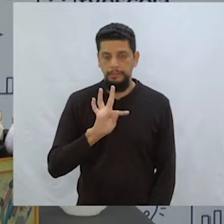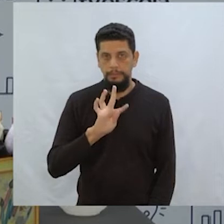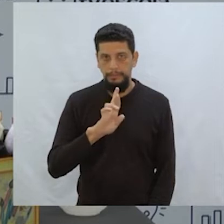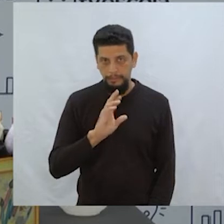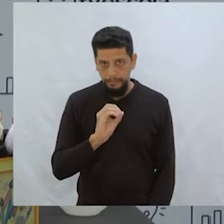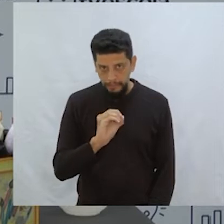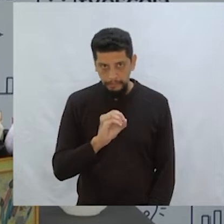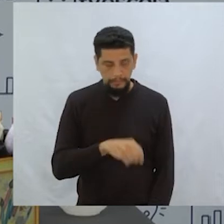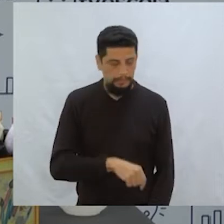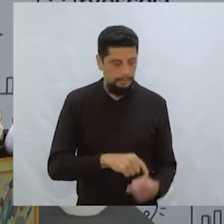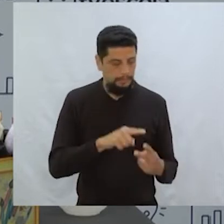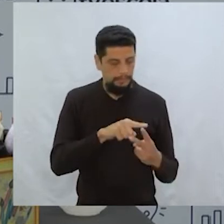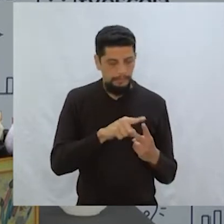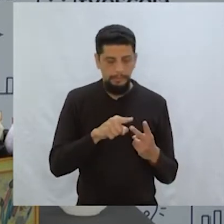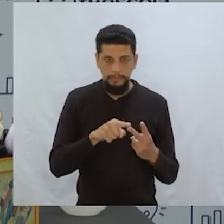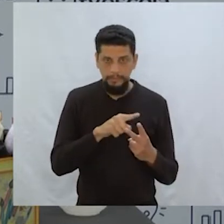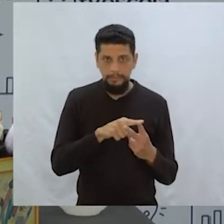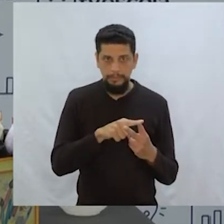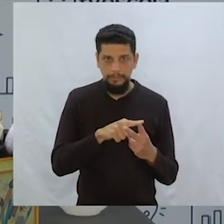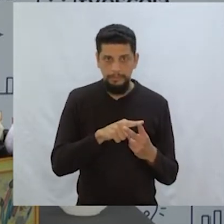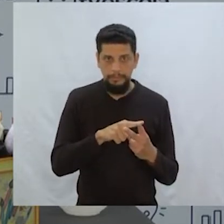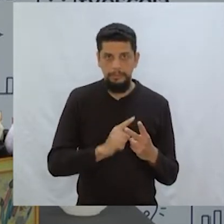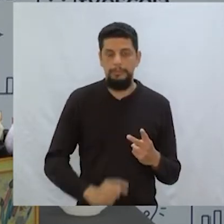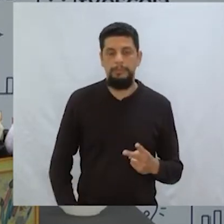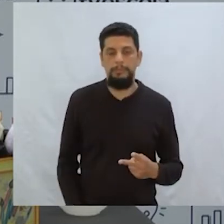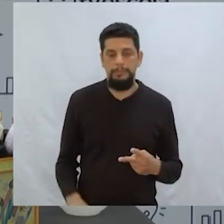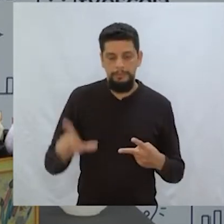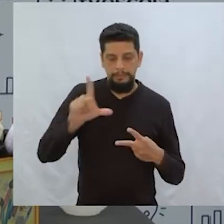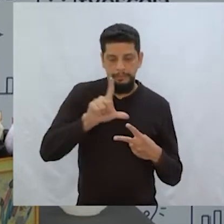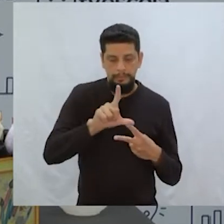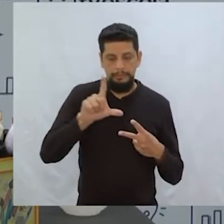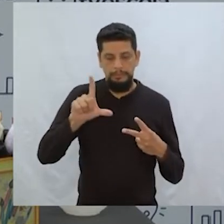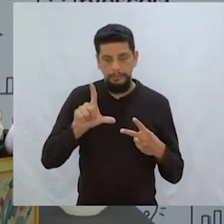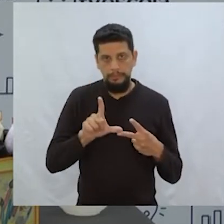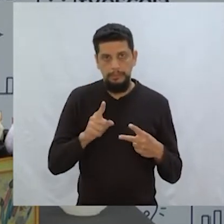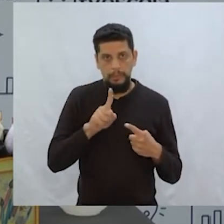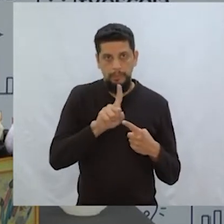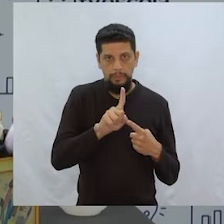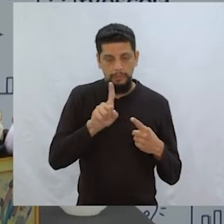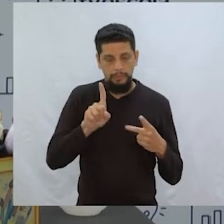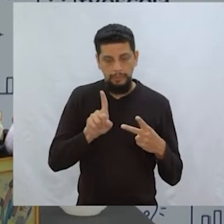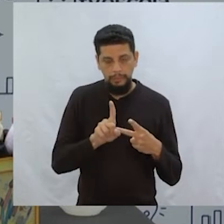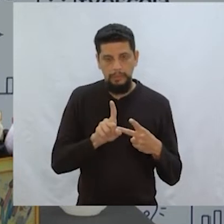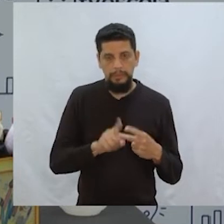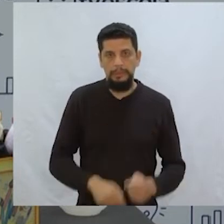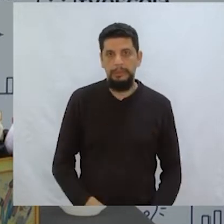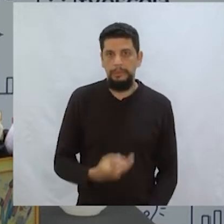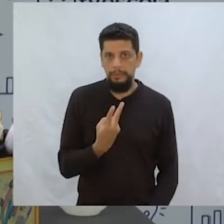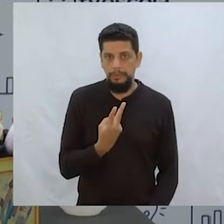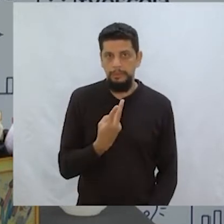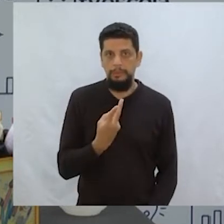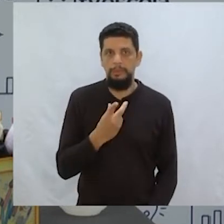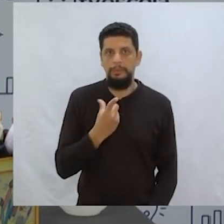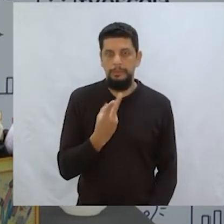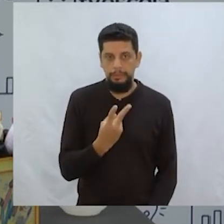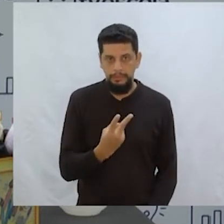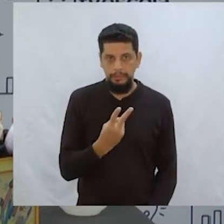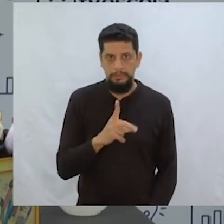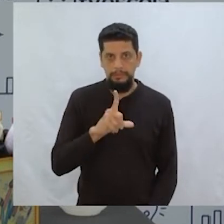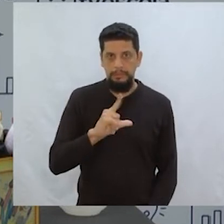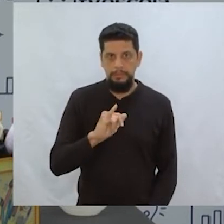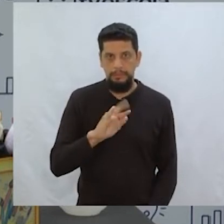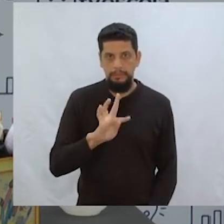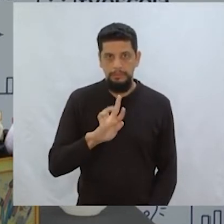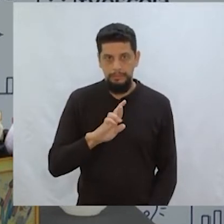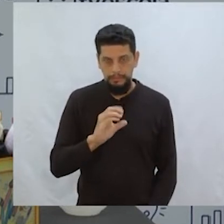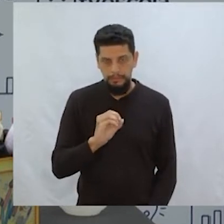vendo? 1 litro aqui e outro 1 litro aqui, que formam 2